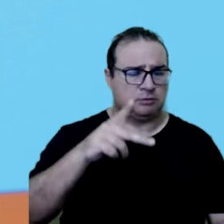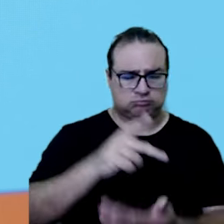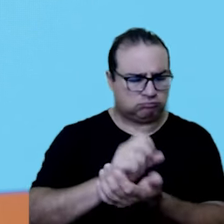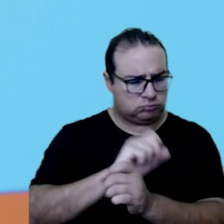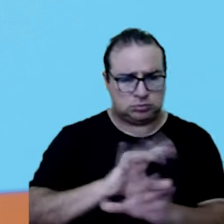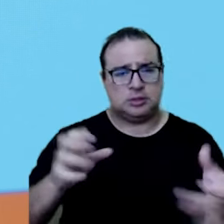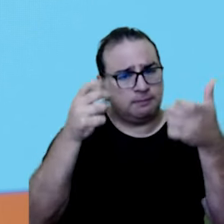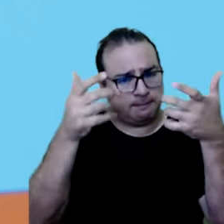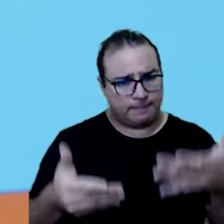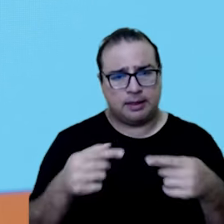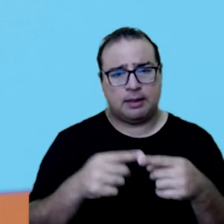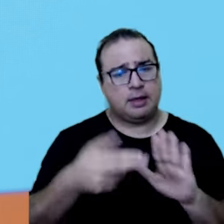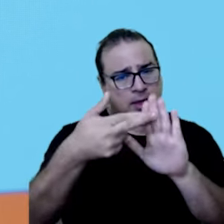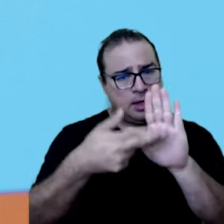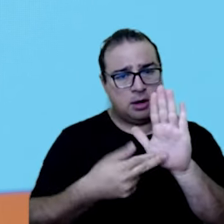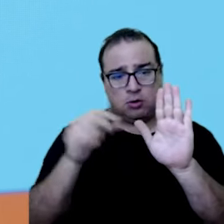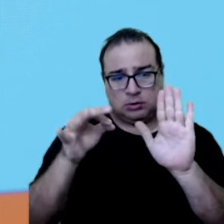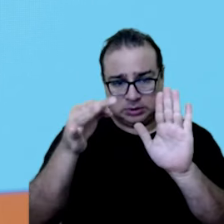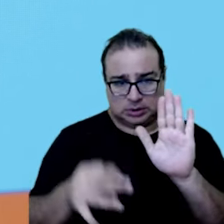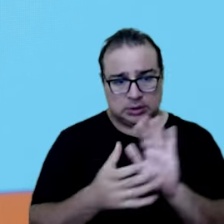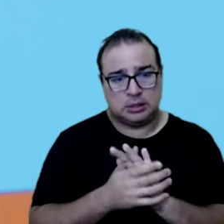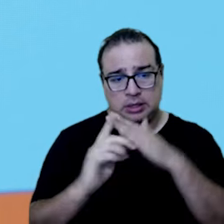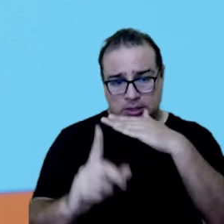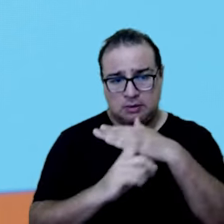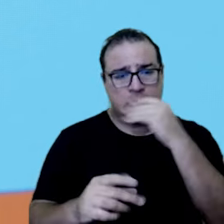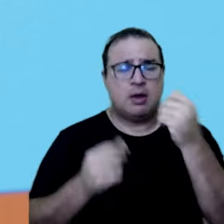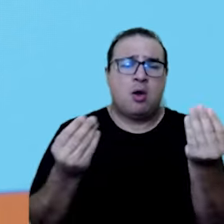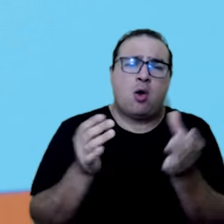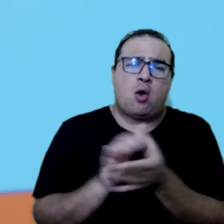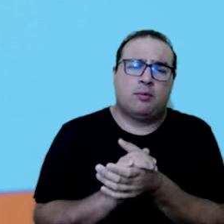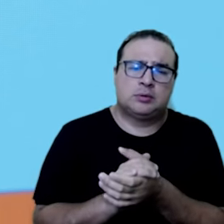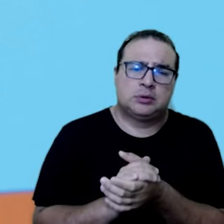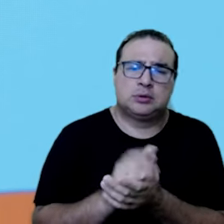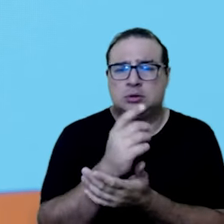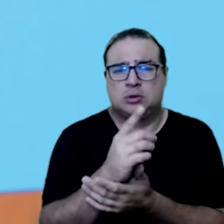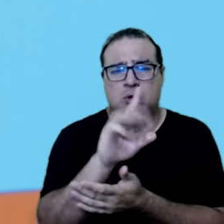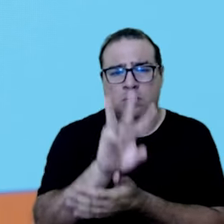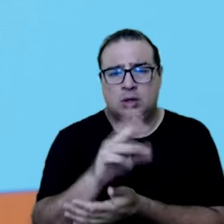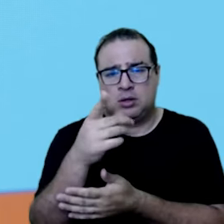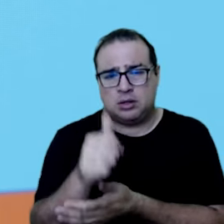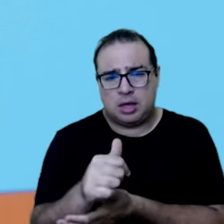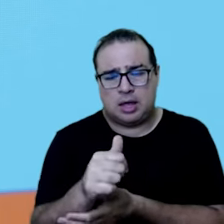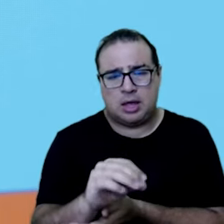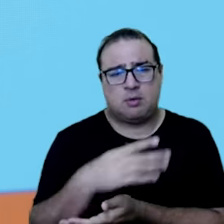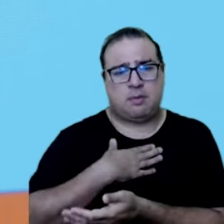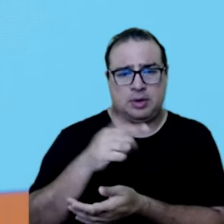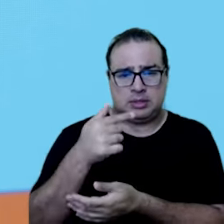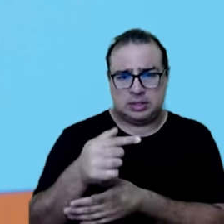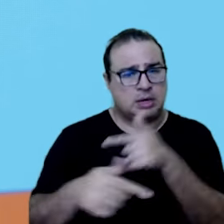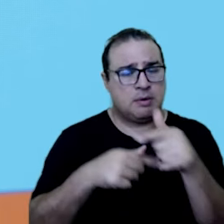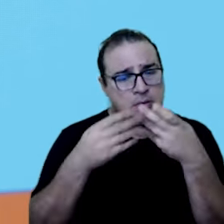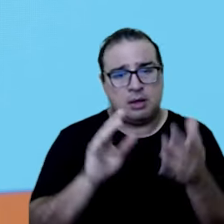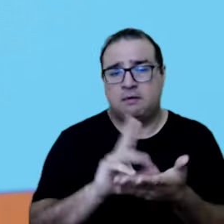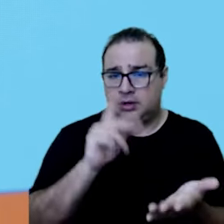ele ó essa é a regra do jogo o cliente pode falar poxa mas Windows 10 o meu é 7 e funciona